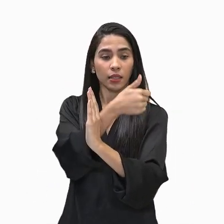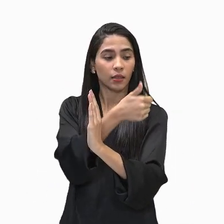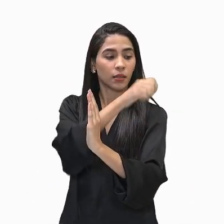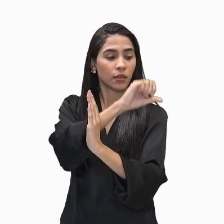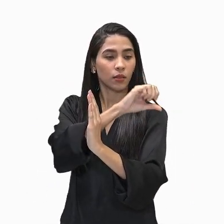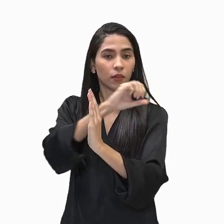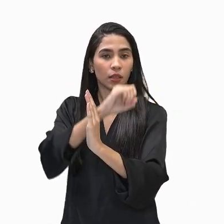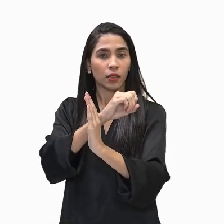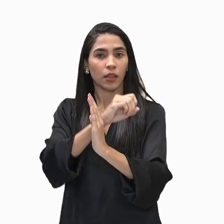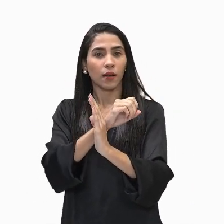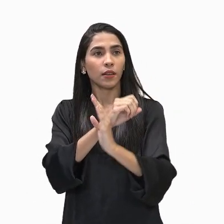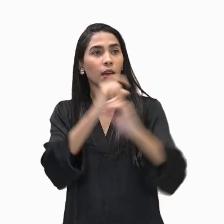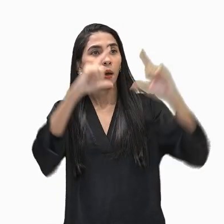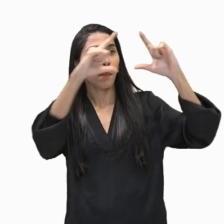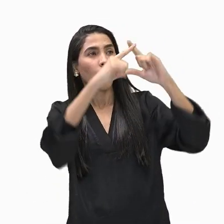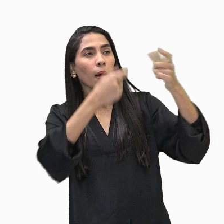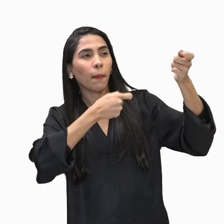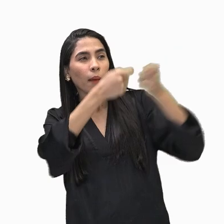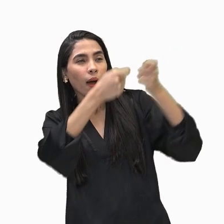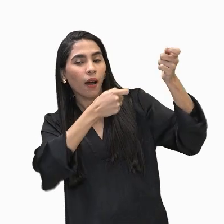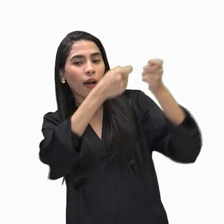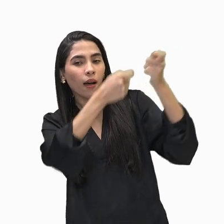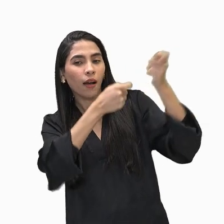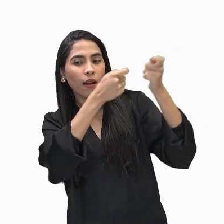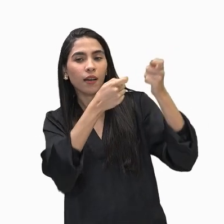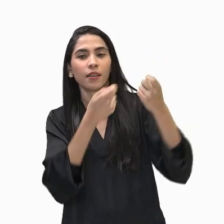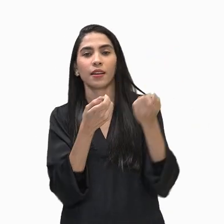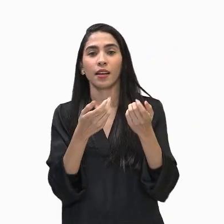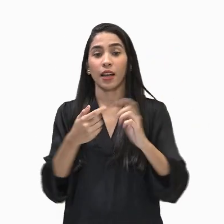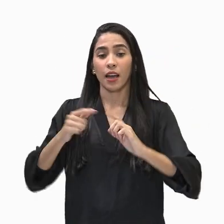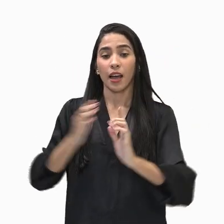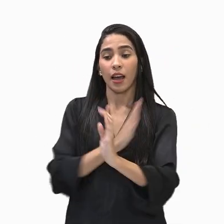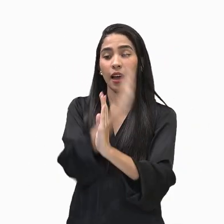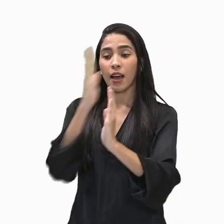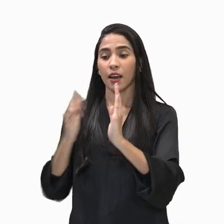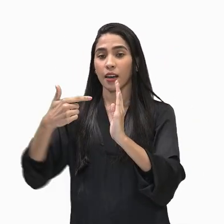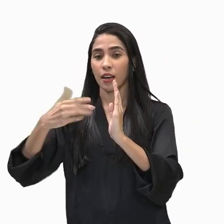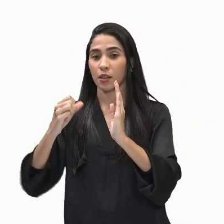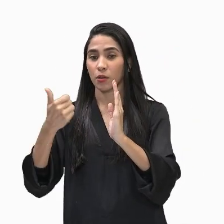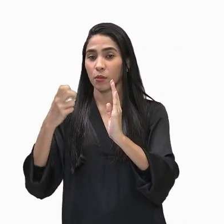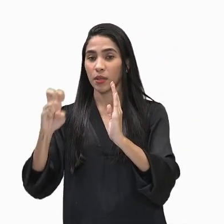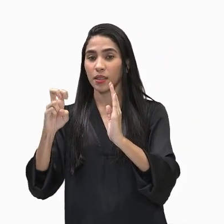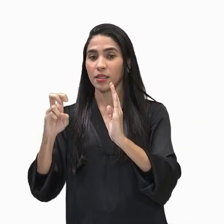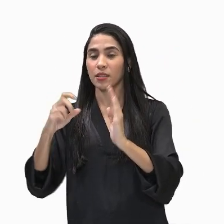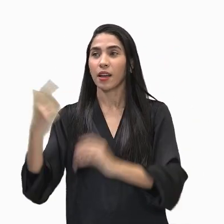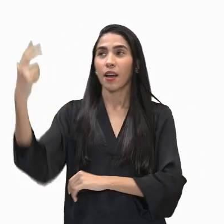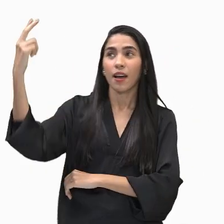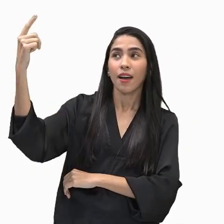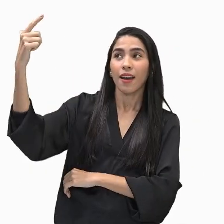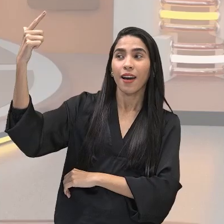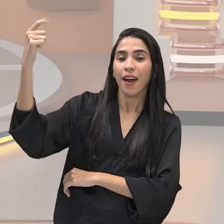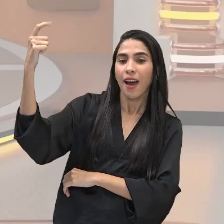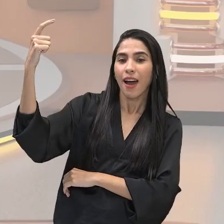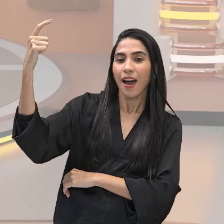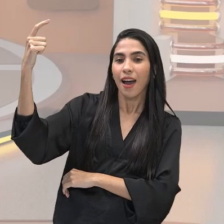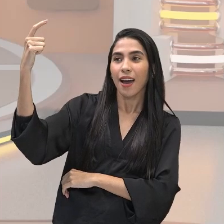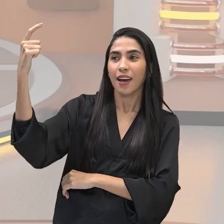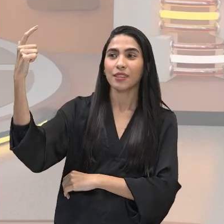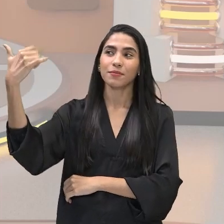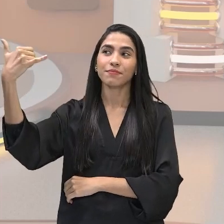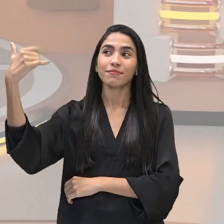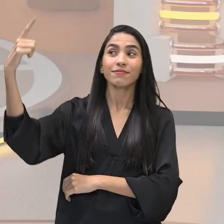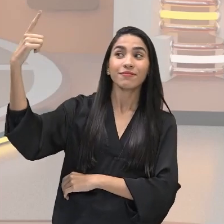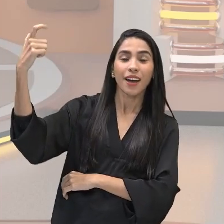soltava pipa. Em 2015, o que acontece agora? A gente faz a selfie, né? Fazemos a selfie com